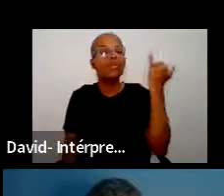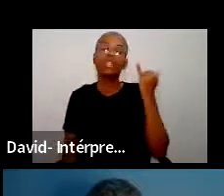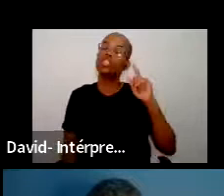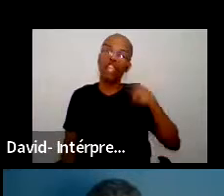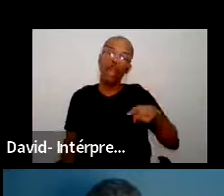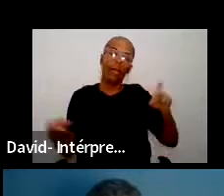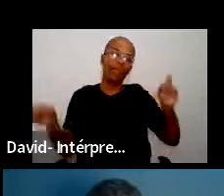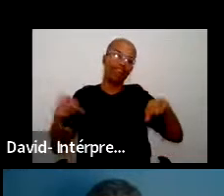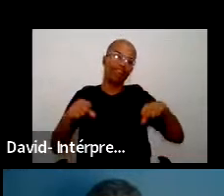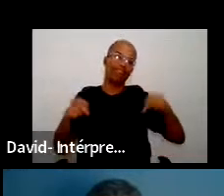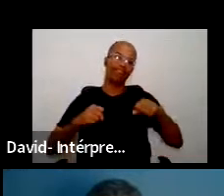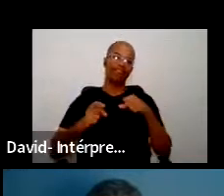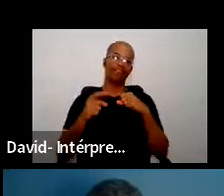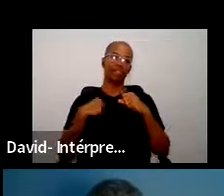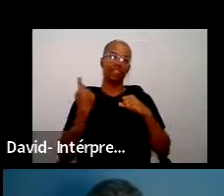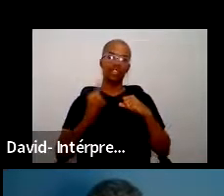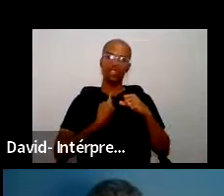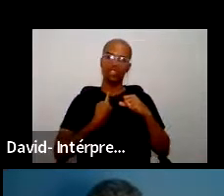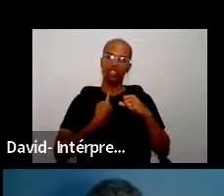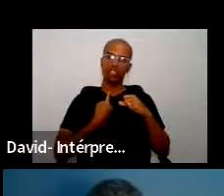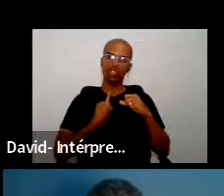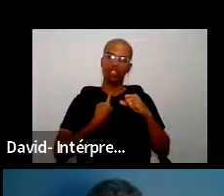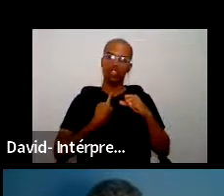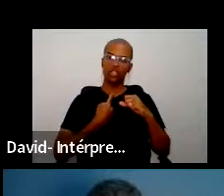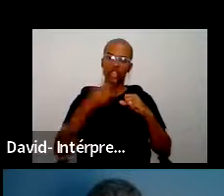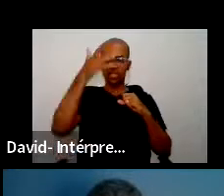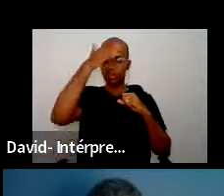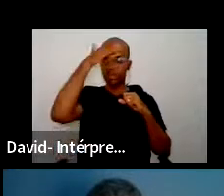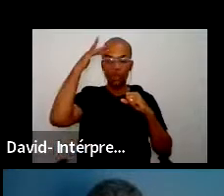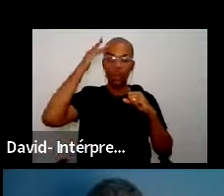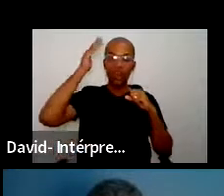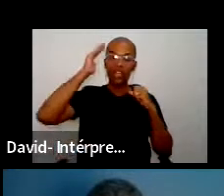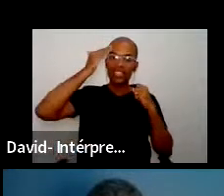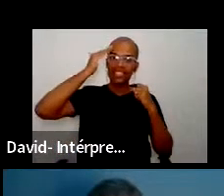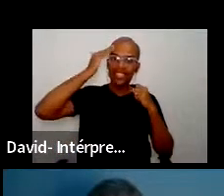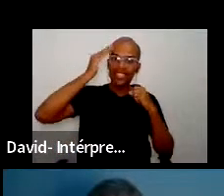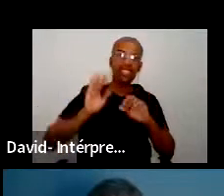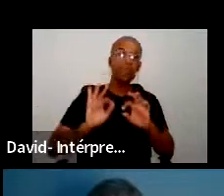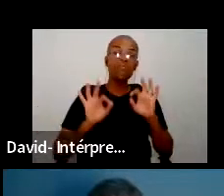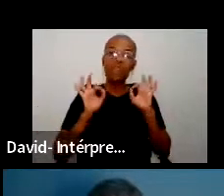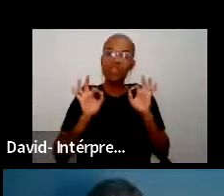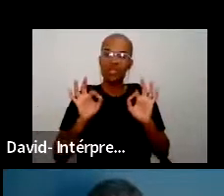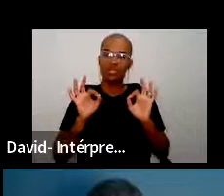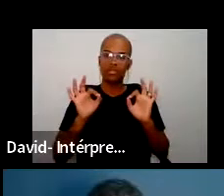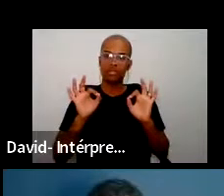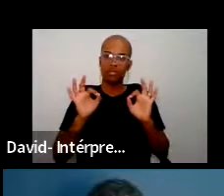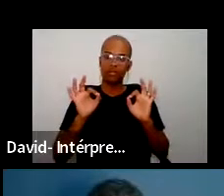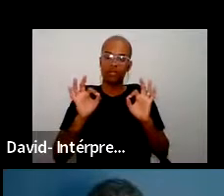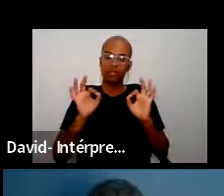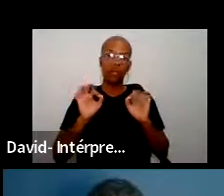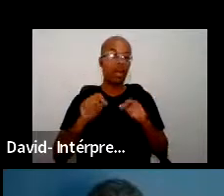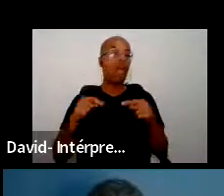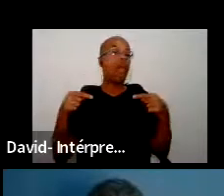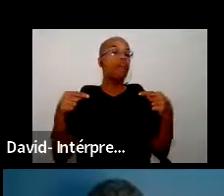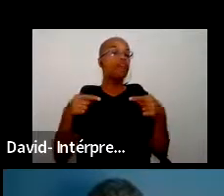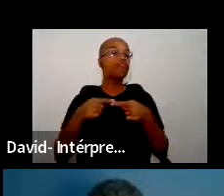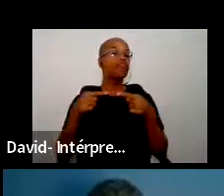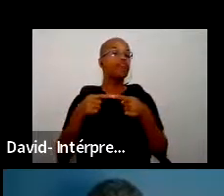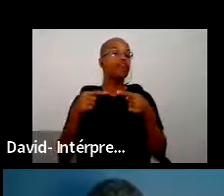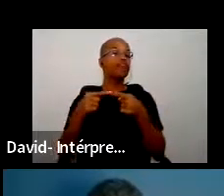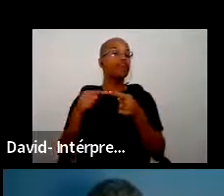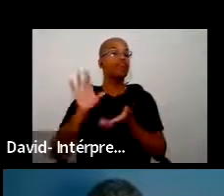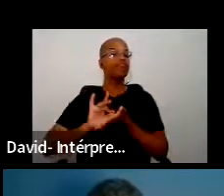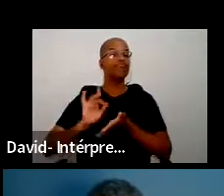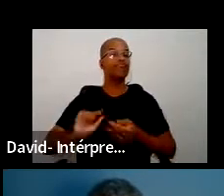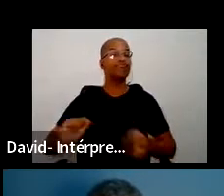tem das pessoas entenderem realmente a realidade delas, né? Então